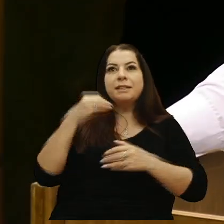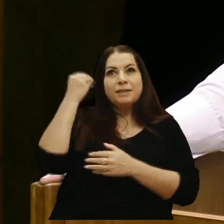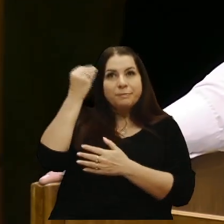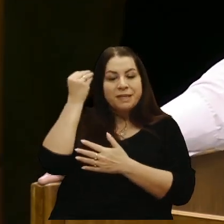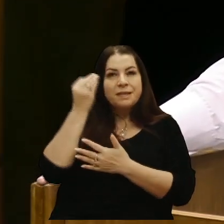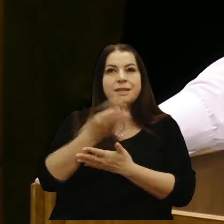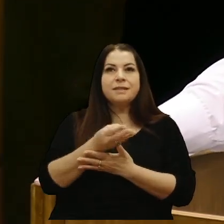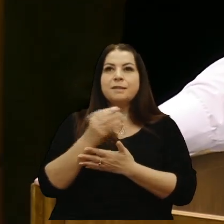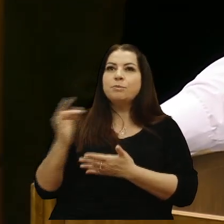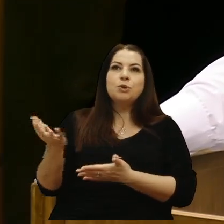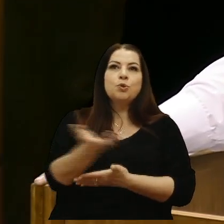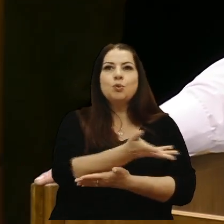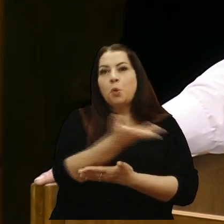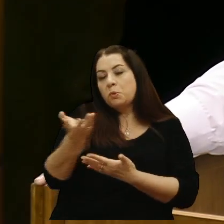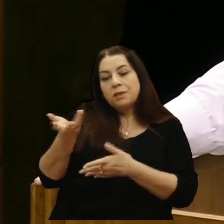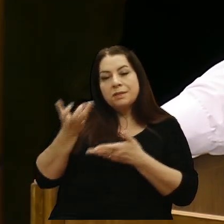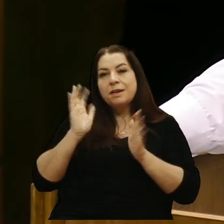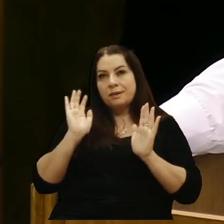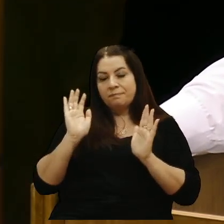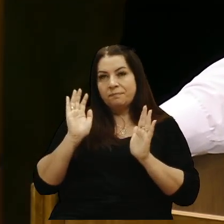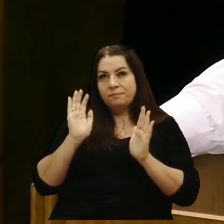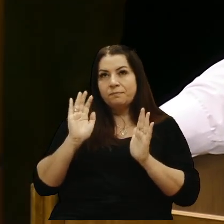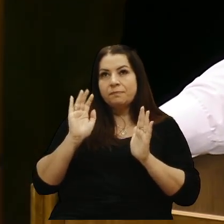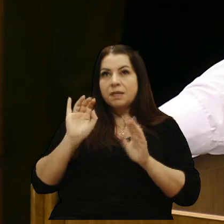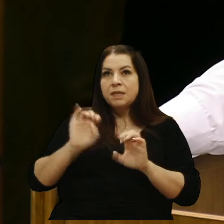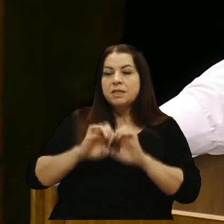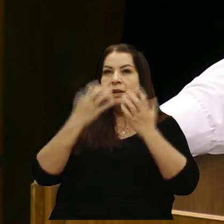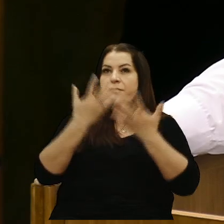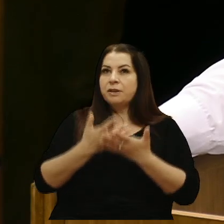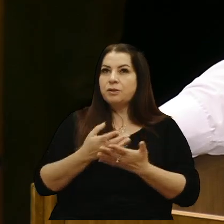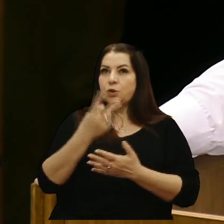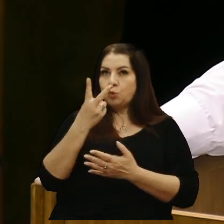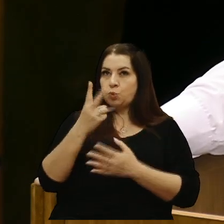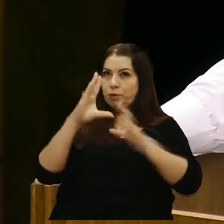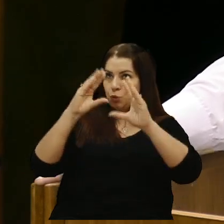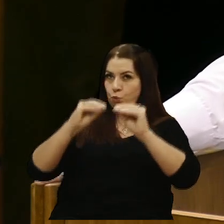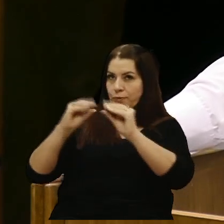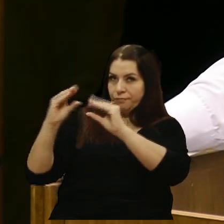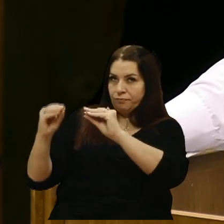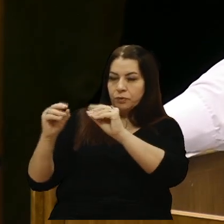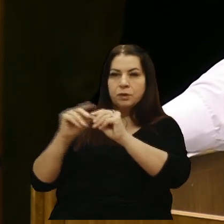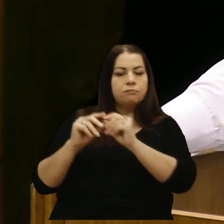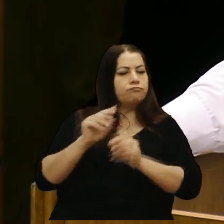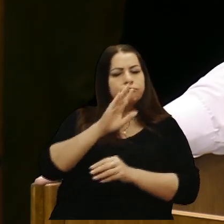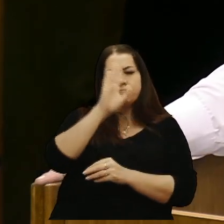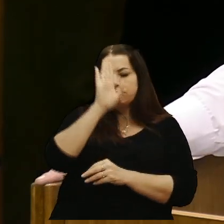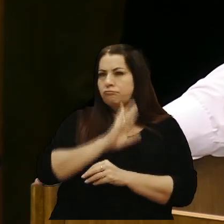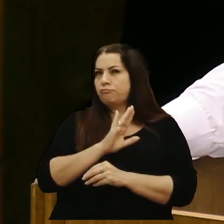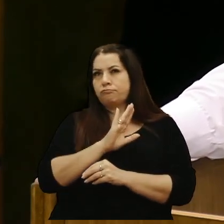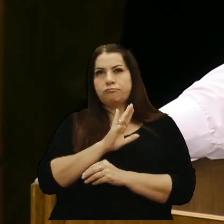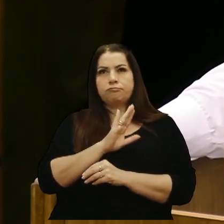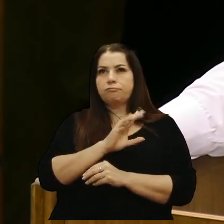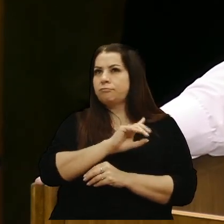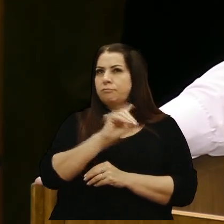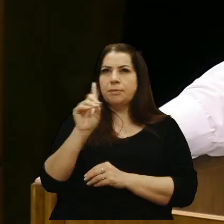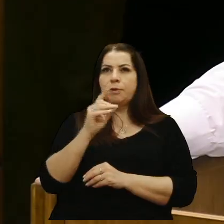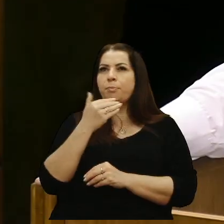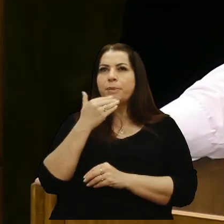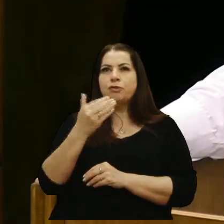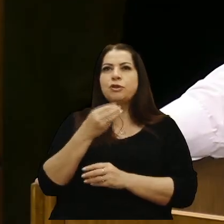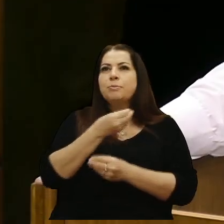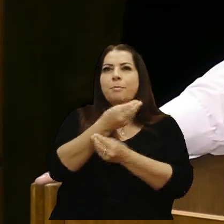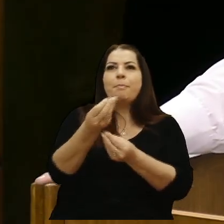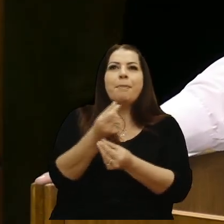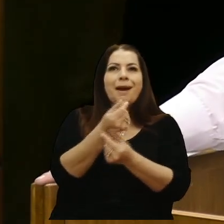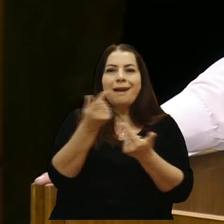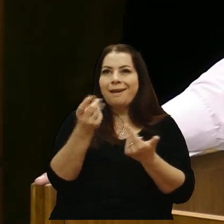experiência para todo mundo que quiser. Um evento de 2 noites, totalmente gratuito, não vai ser pedido oferta,